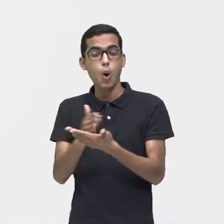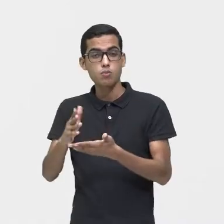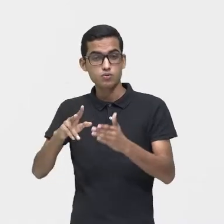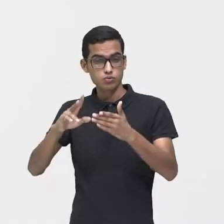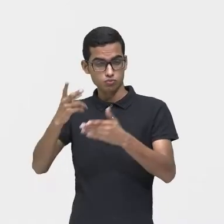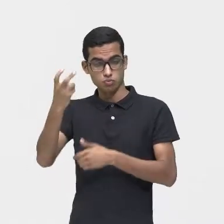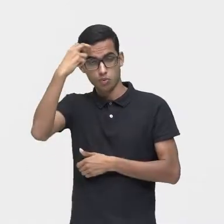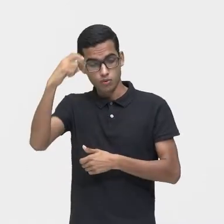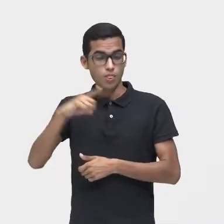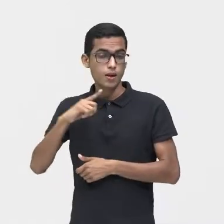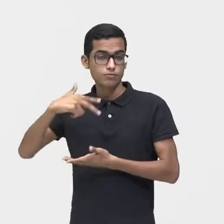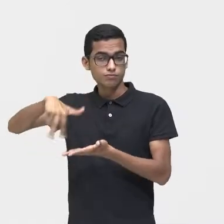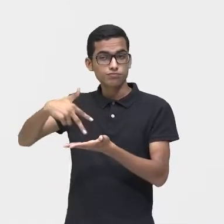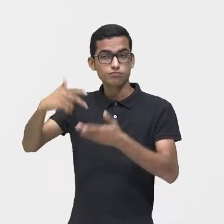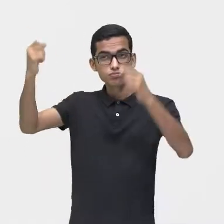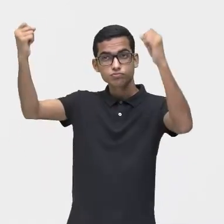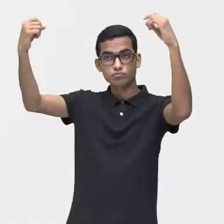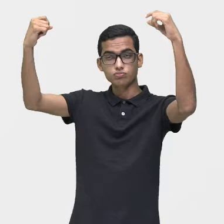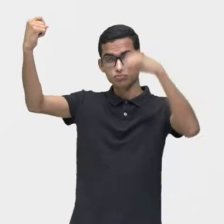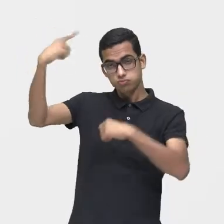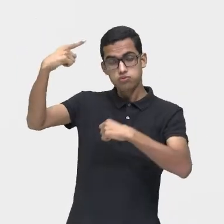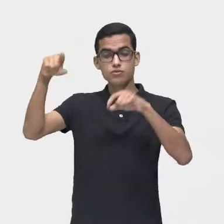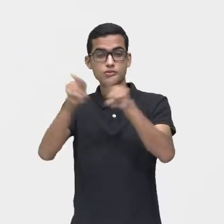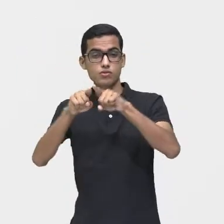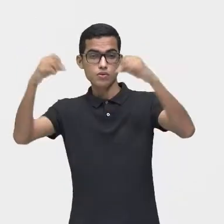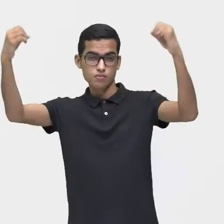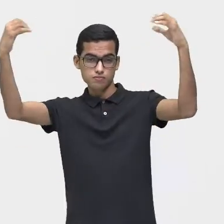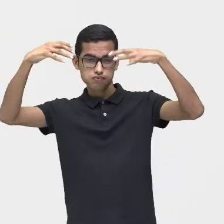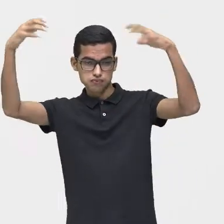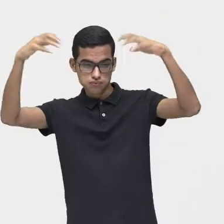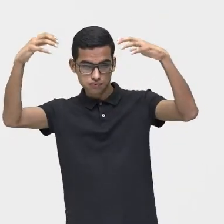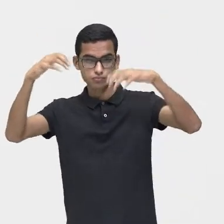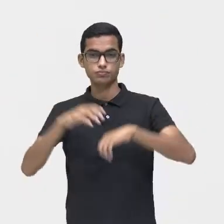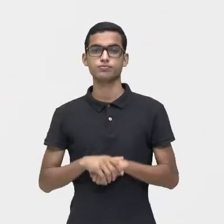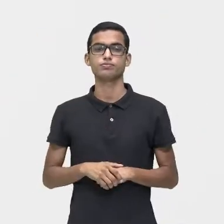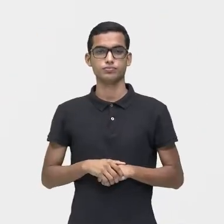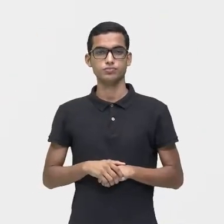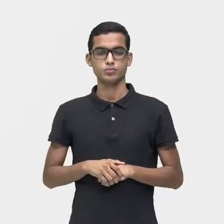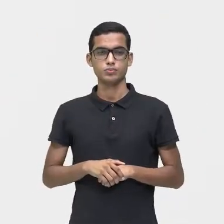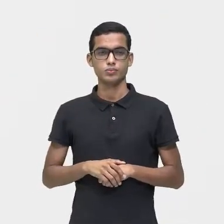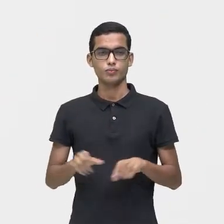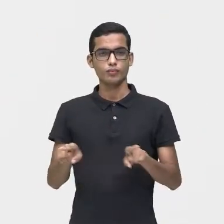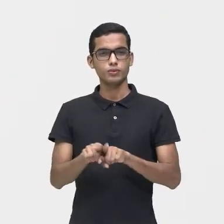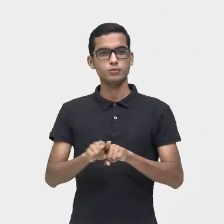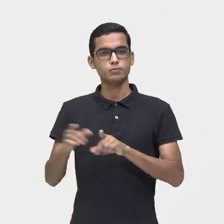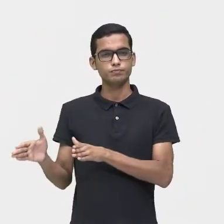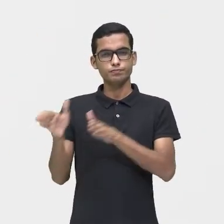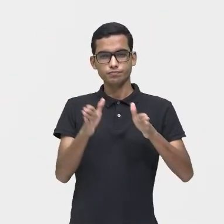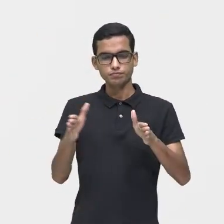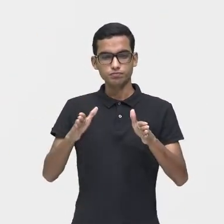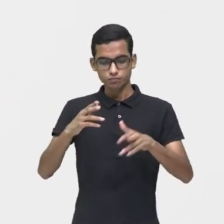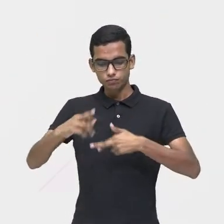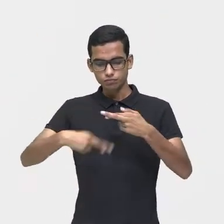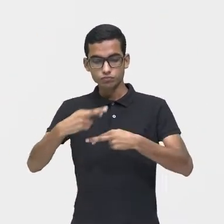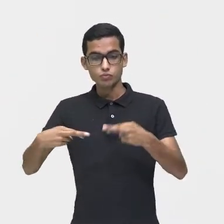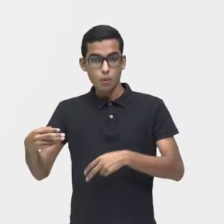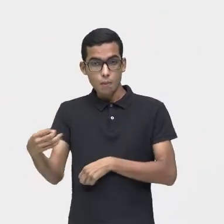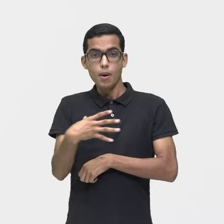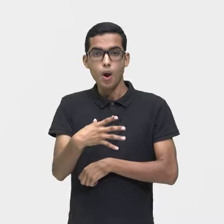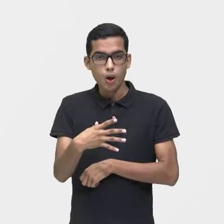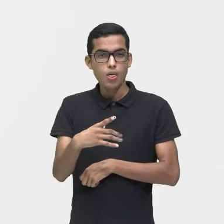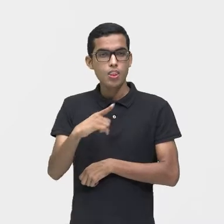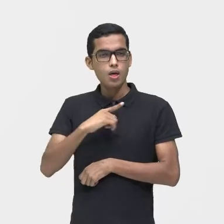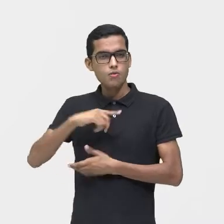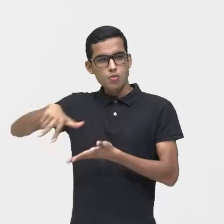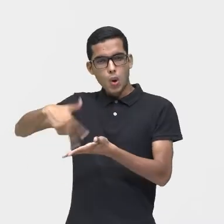Nas cortes do período renascentista, as danças voltaram a ter caráter teatral, que estava se perdendo no